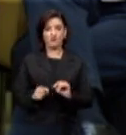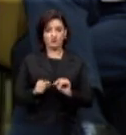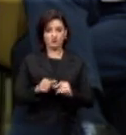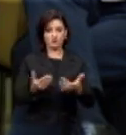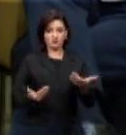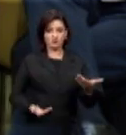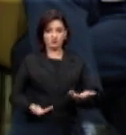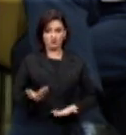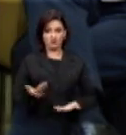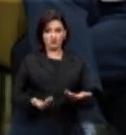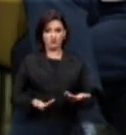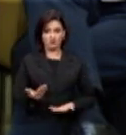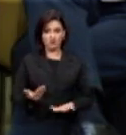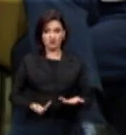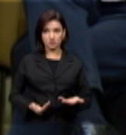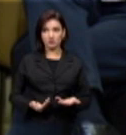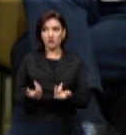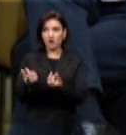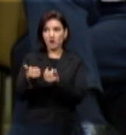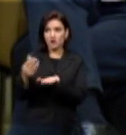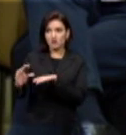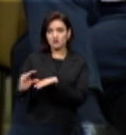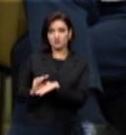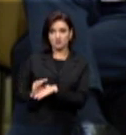serviço mediante remuneração.